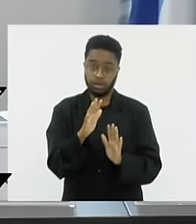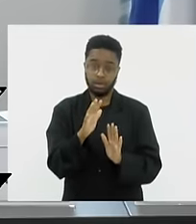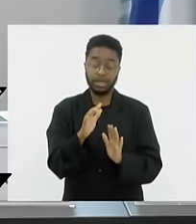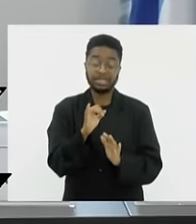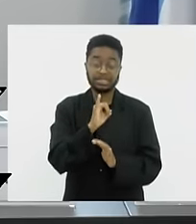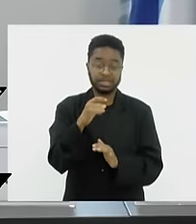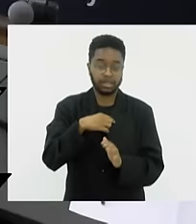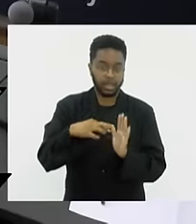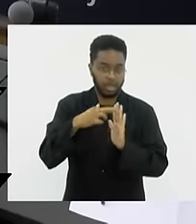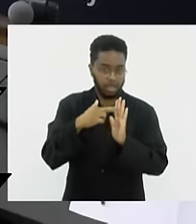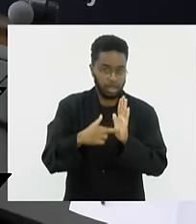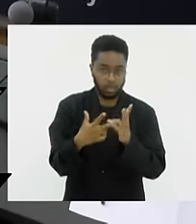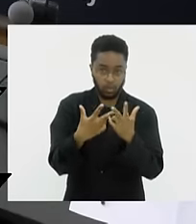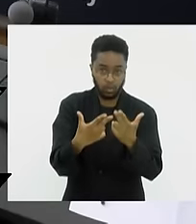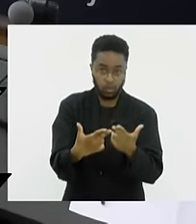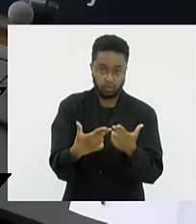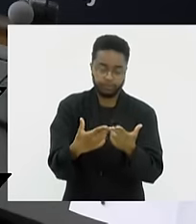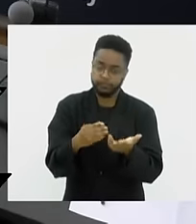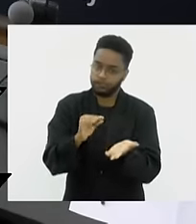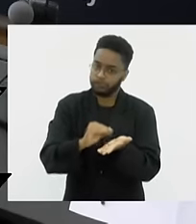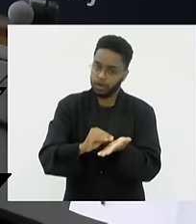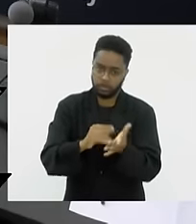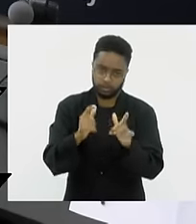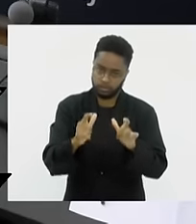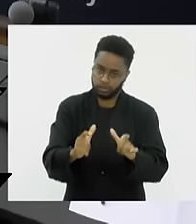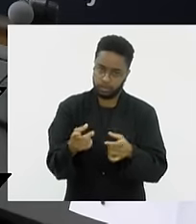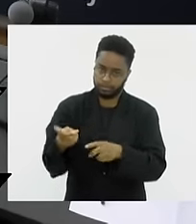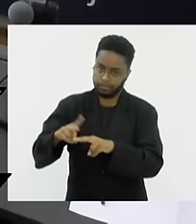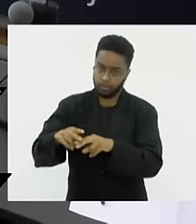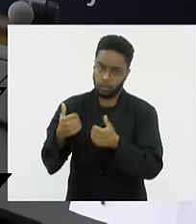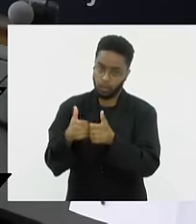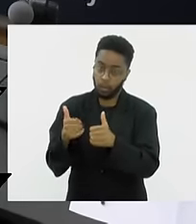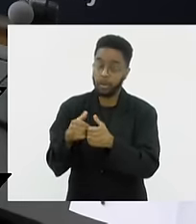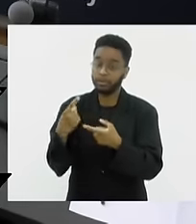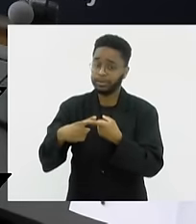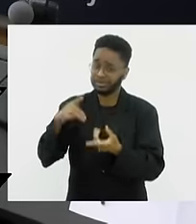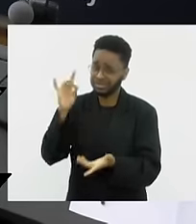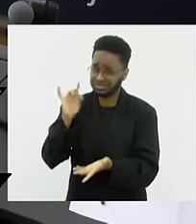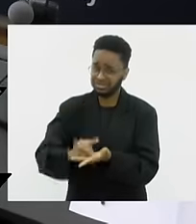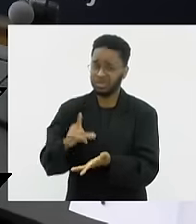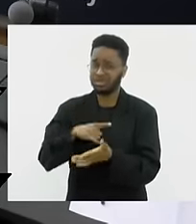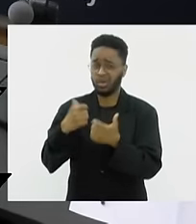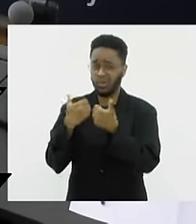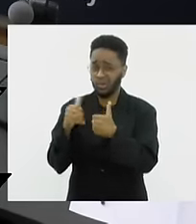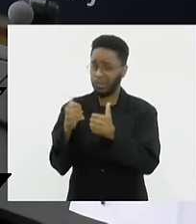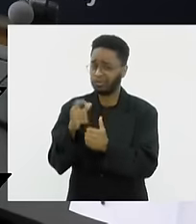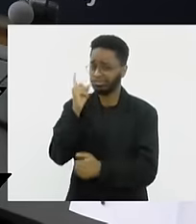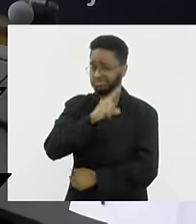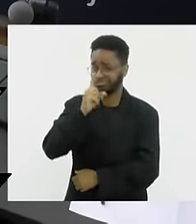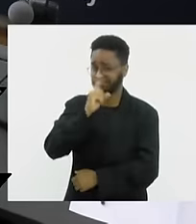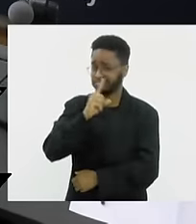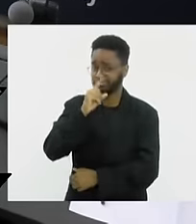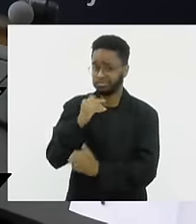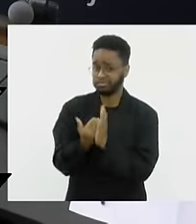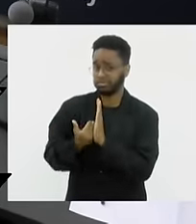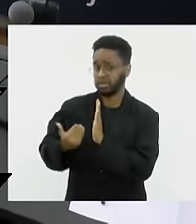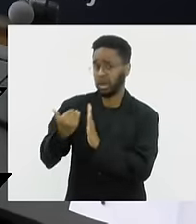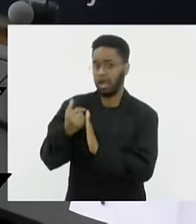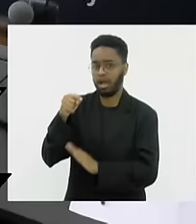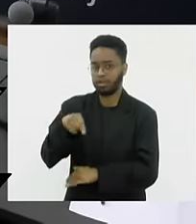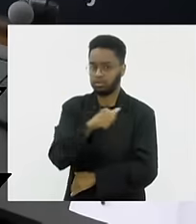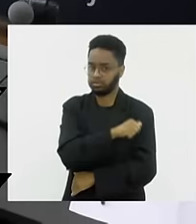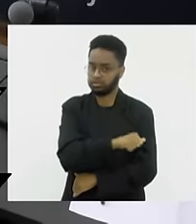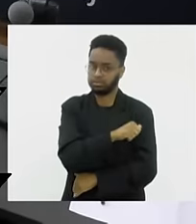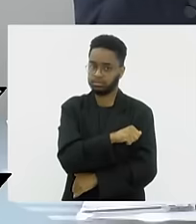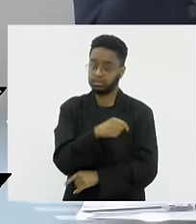o mesmo rigor, vai faltar espaço para prender ônibus. Porque o que tem de ônibus irregular no estado do Rio de Janeiro, né, Dino?